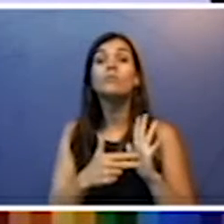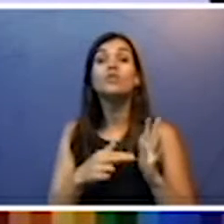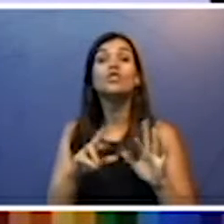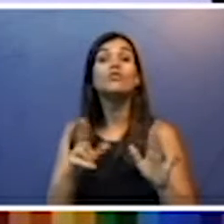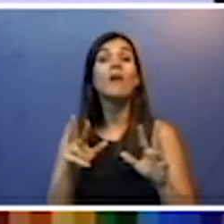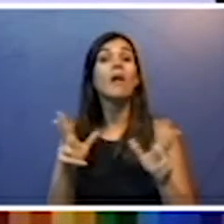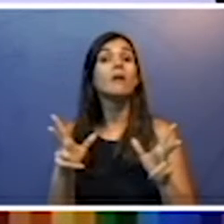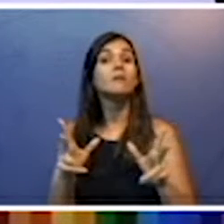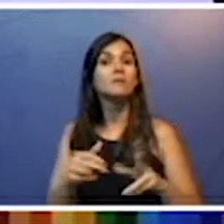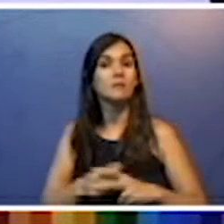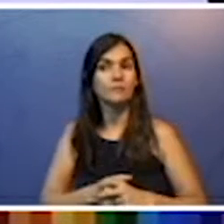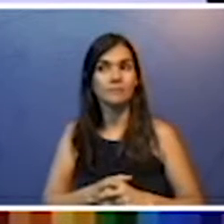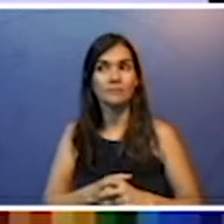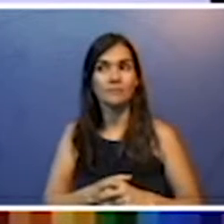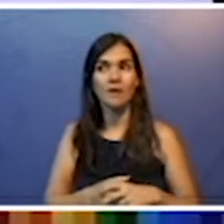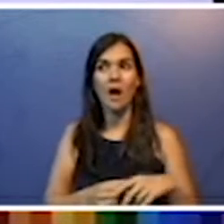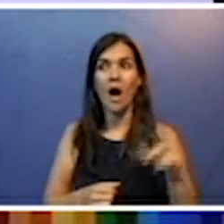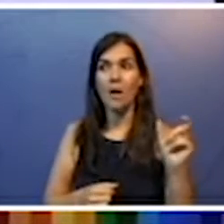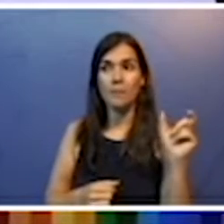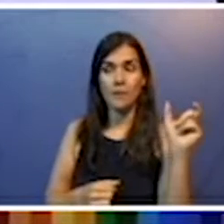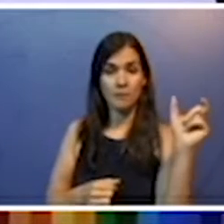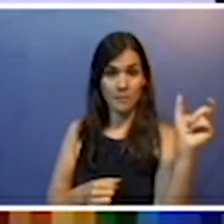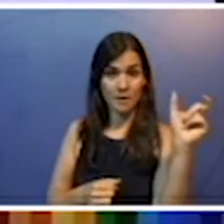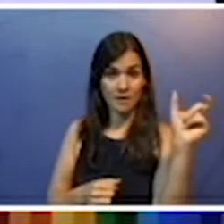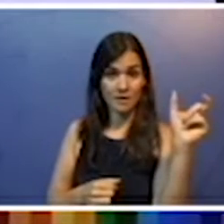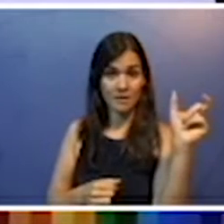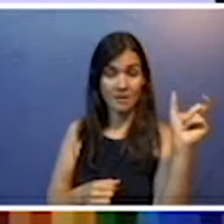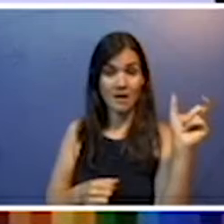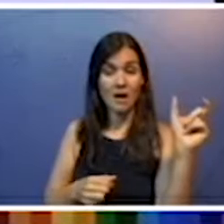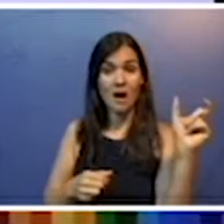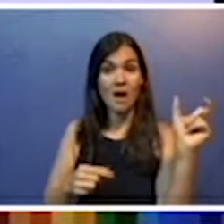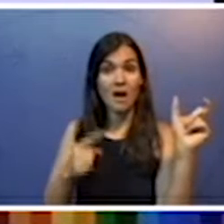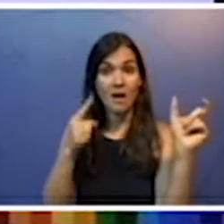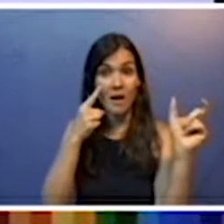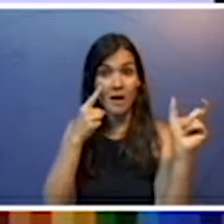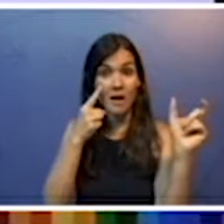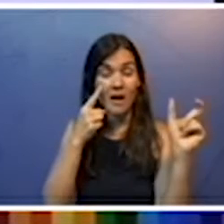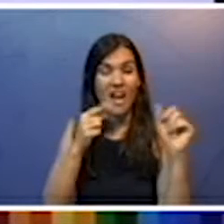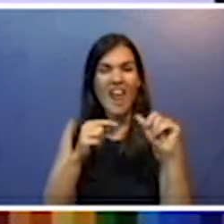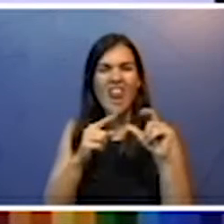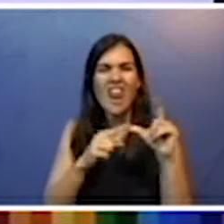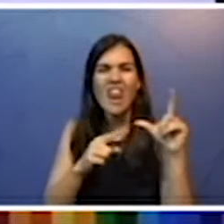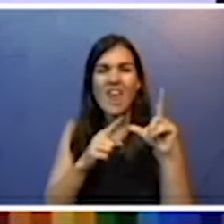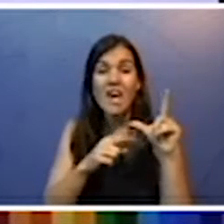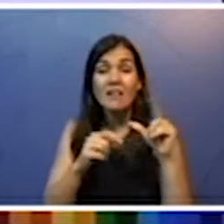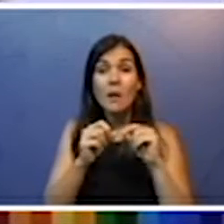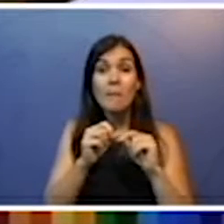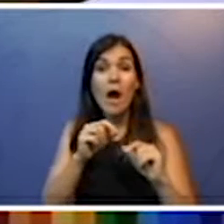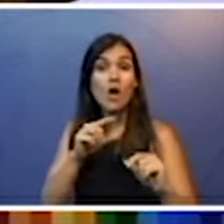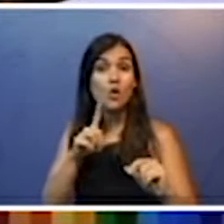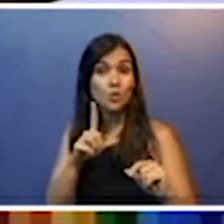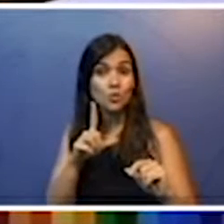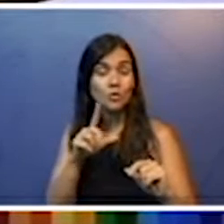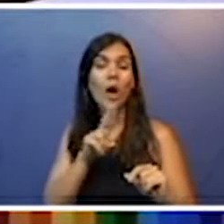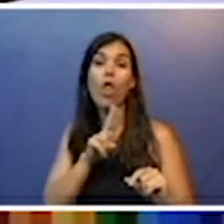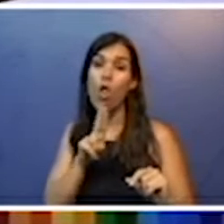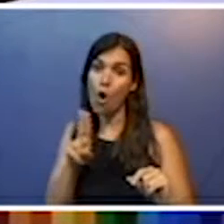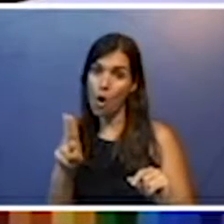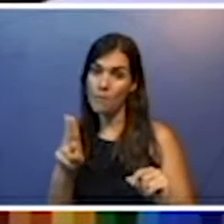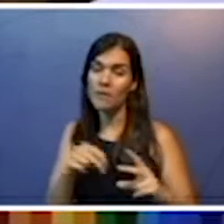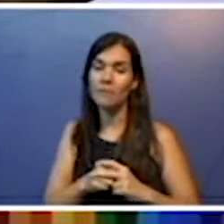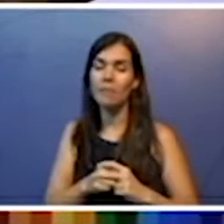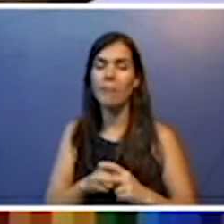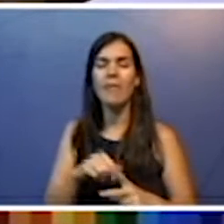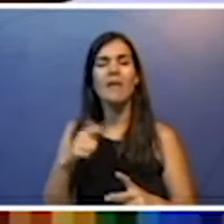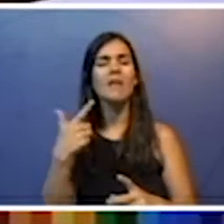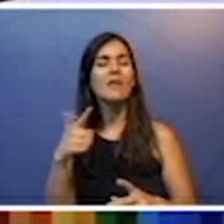ó, a primeira palavrinha está com letra maiúscula, é um nome próprio. E a segunda